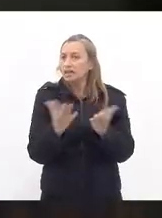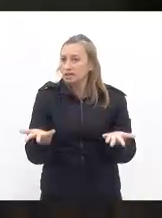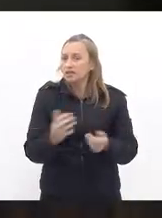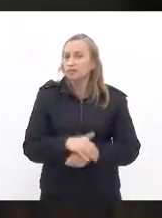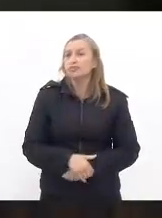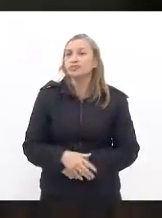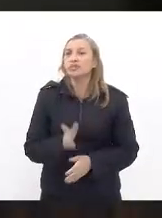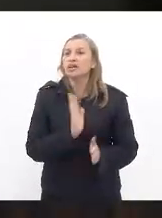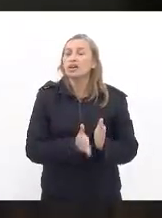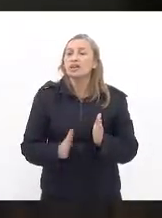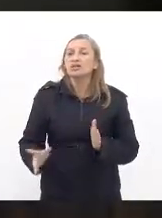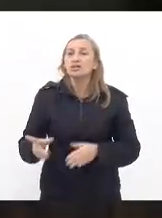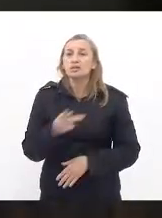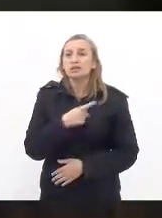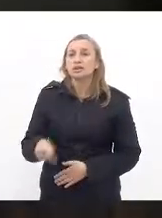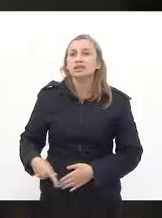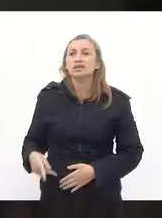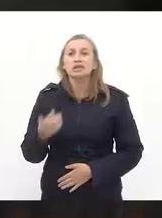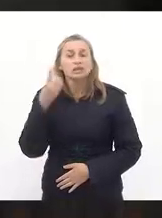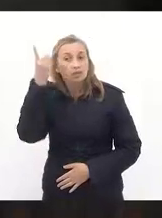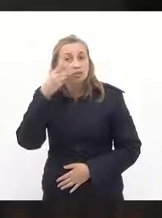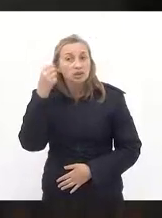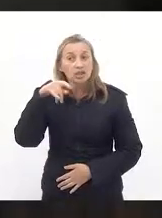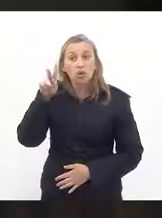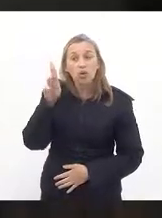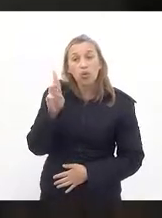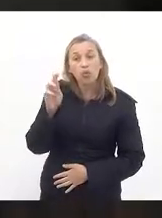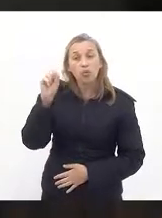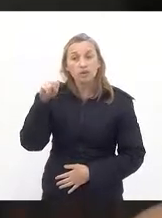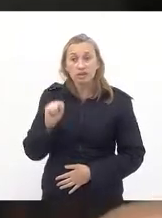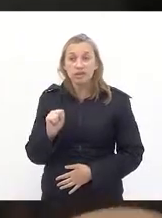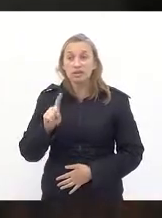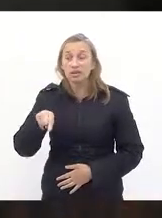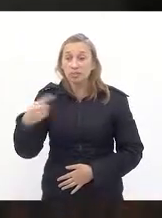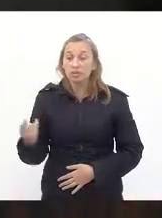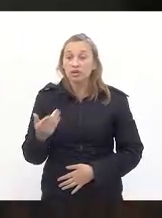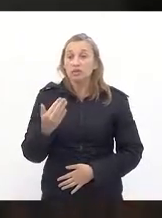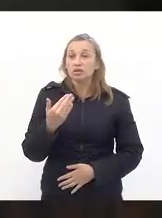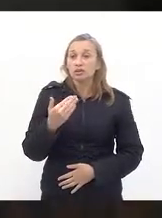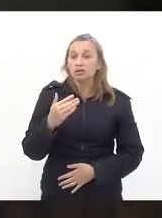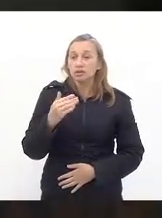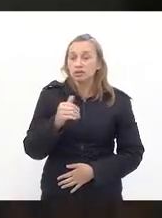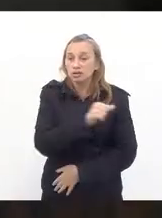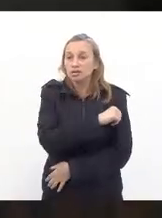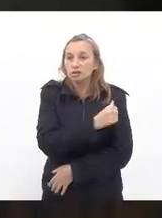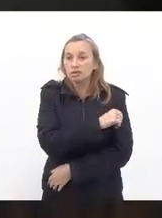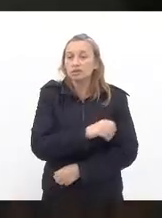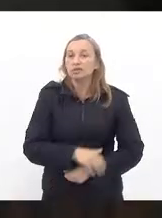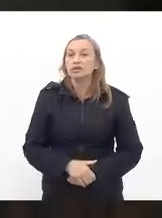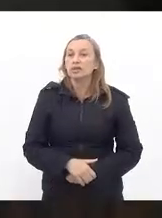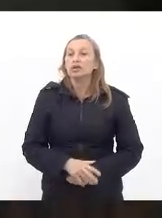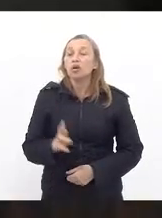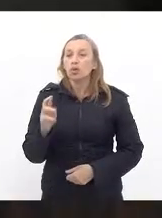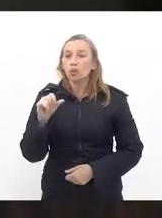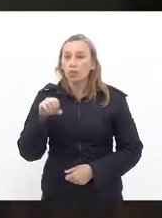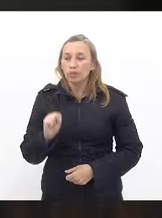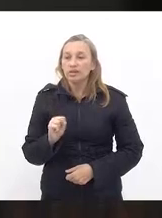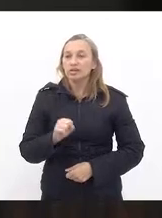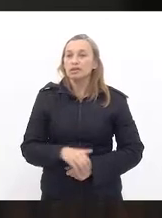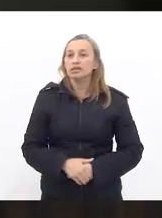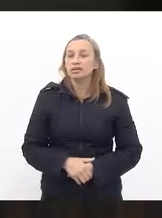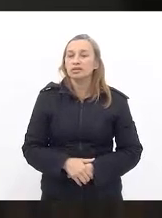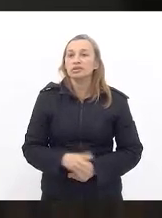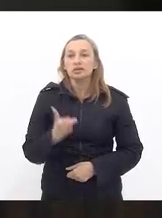é o presidente questão de ó o deputado Rubens bomtempo deputada enfermeira já tinha pedido o teu Deputado Rubens van